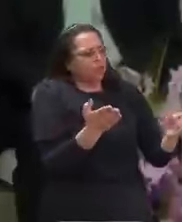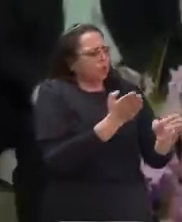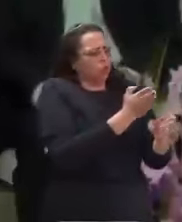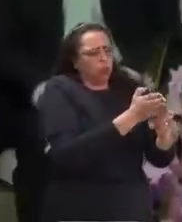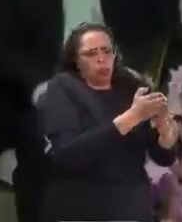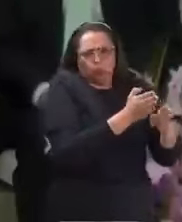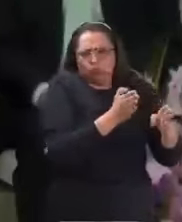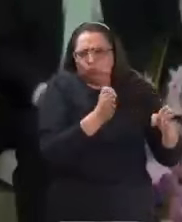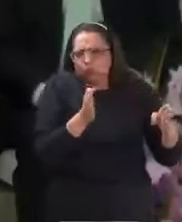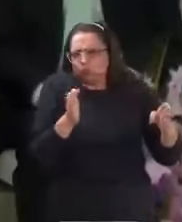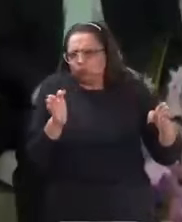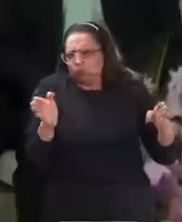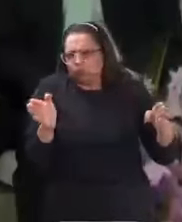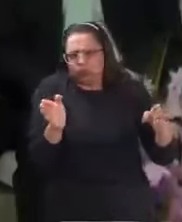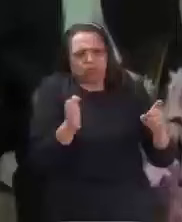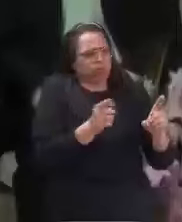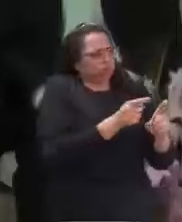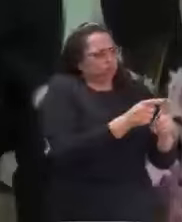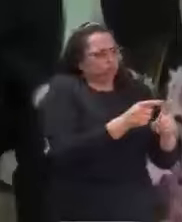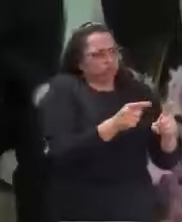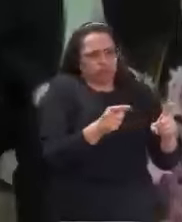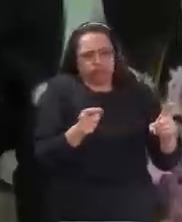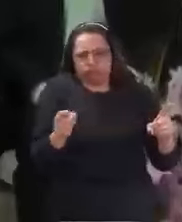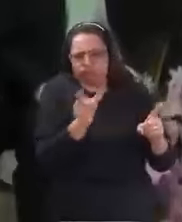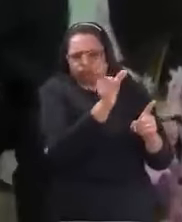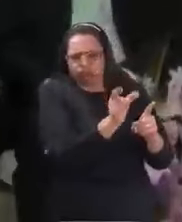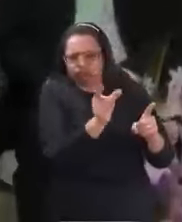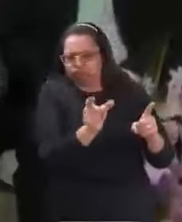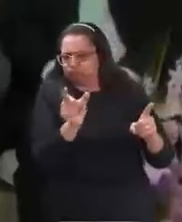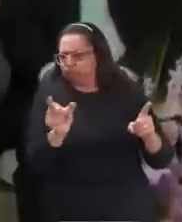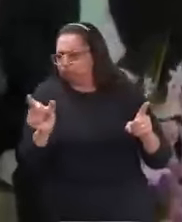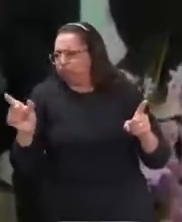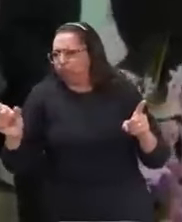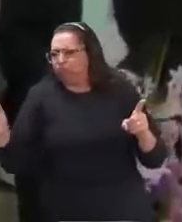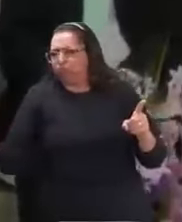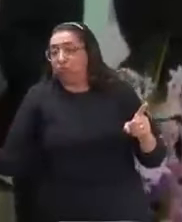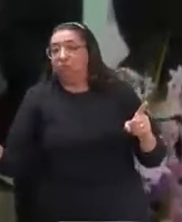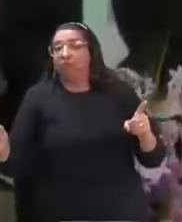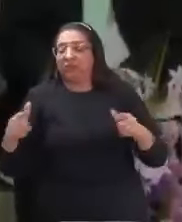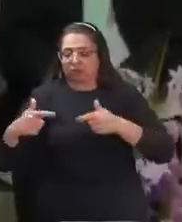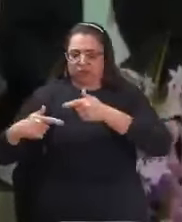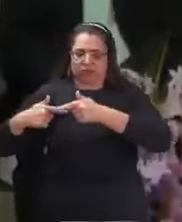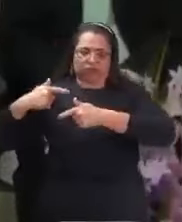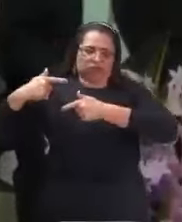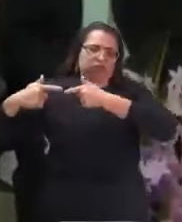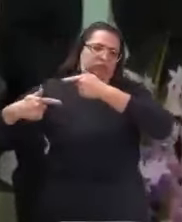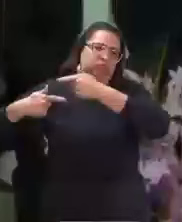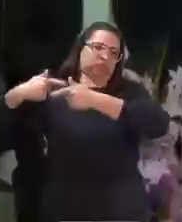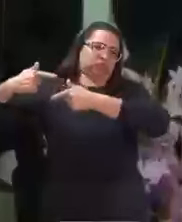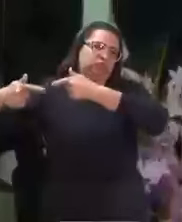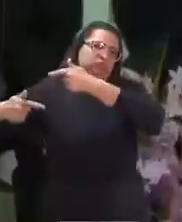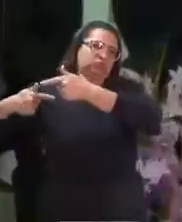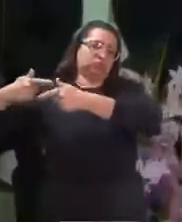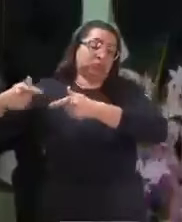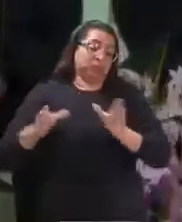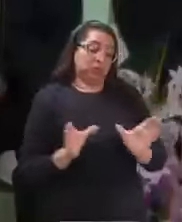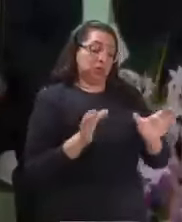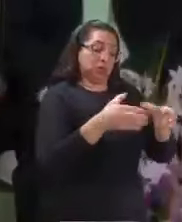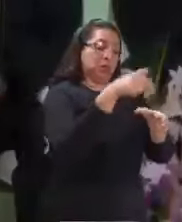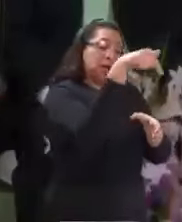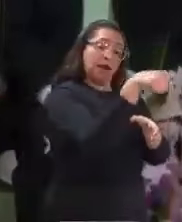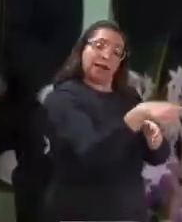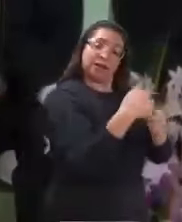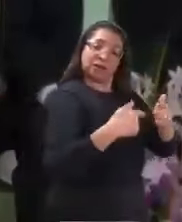século possível aquela nova geração vai crescer no Egito